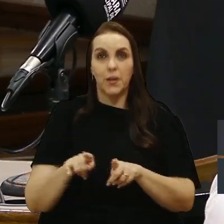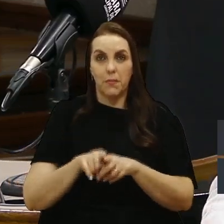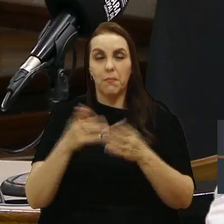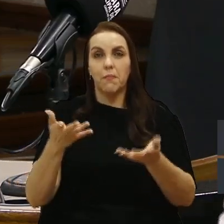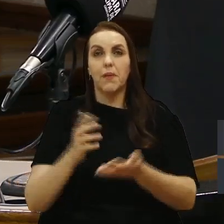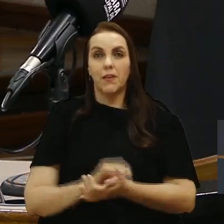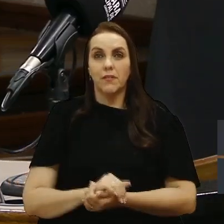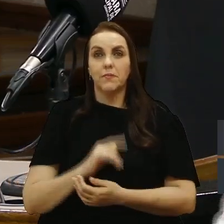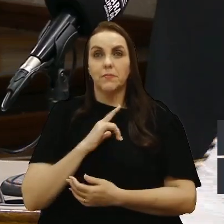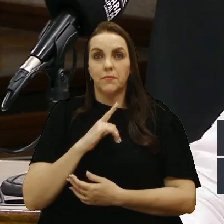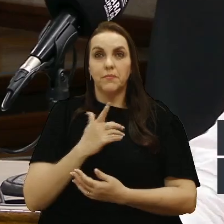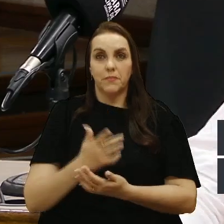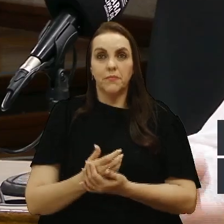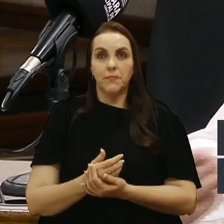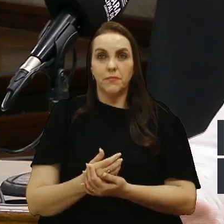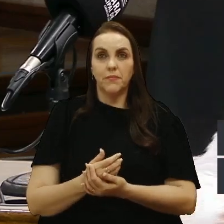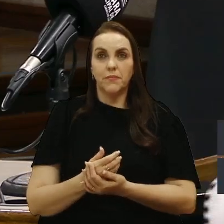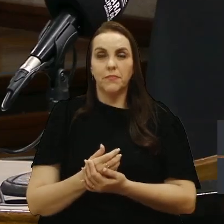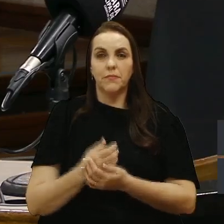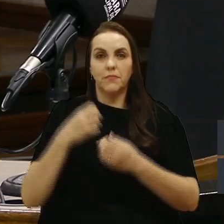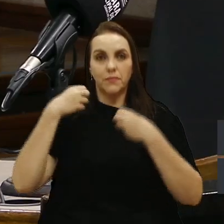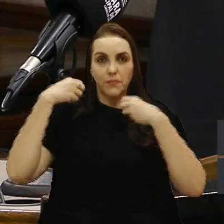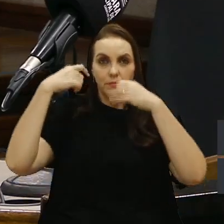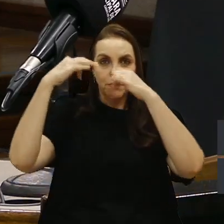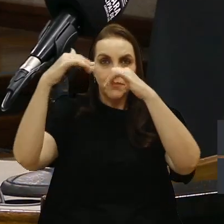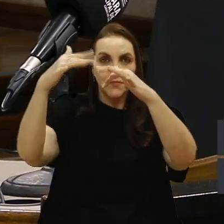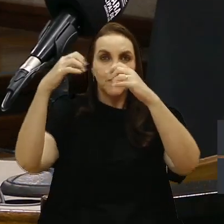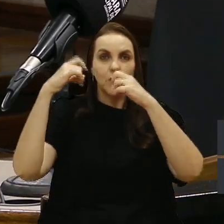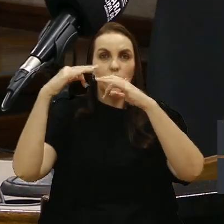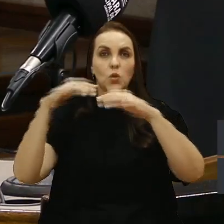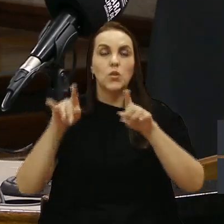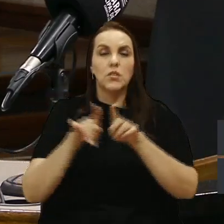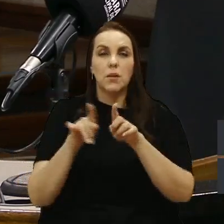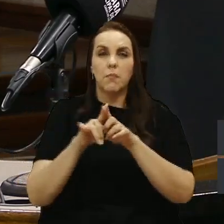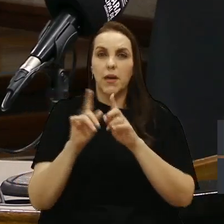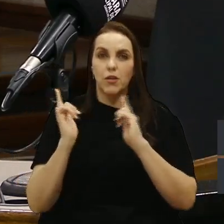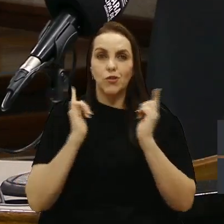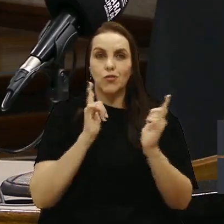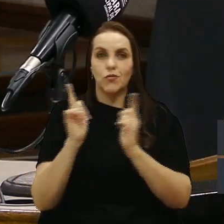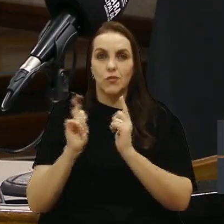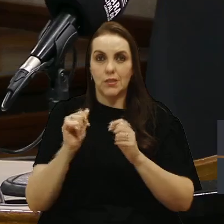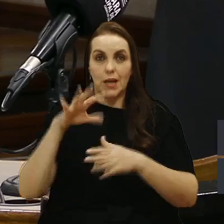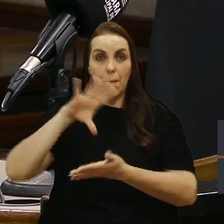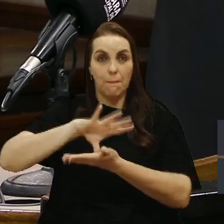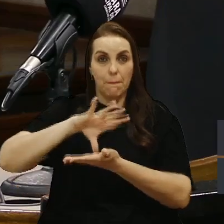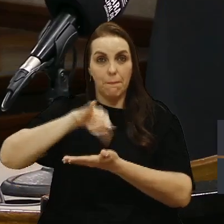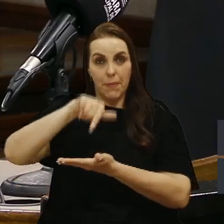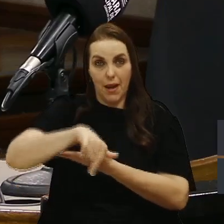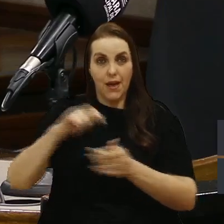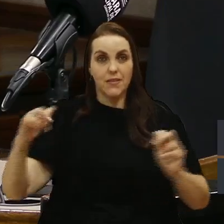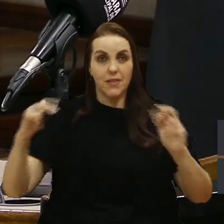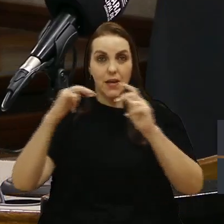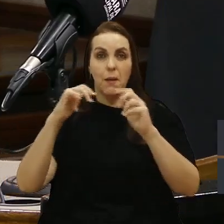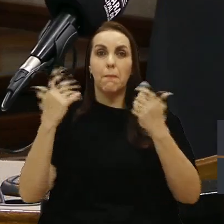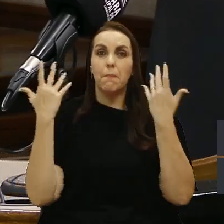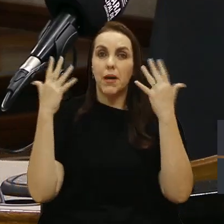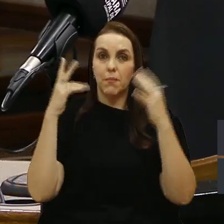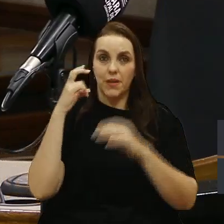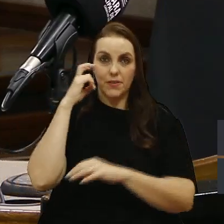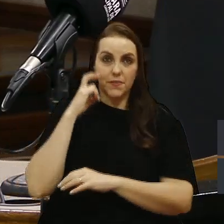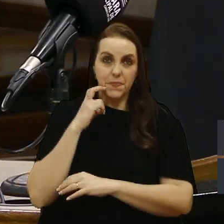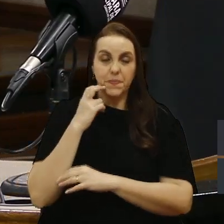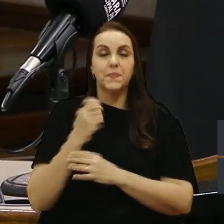que teve das luzes e entretenimento que teve na nossa praça. Então, parabéns, vereador Daniel,